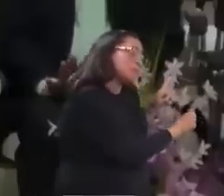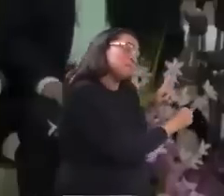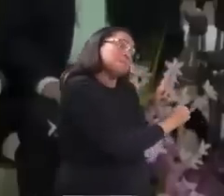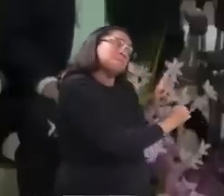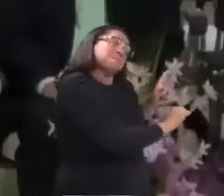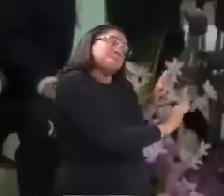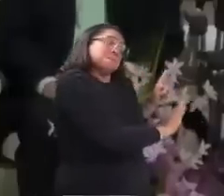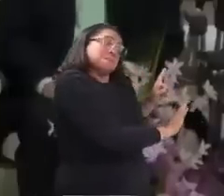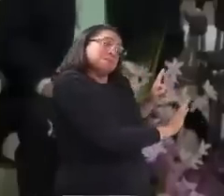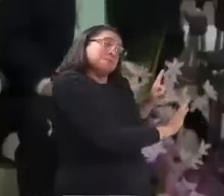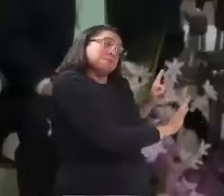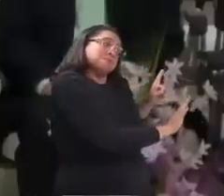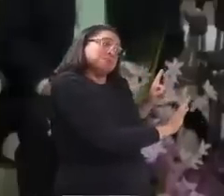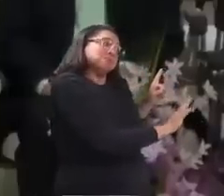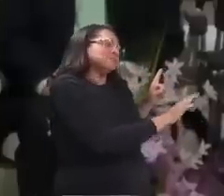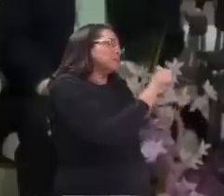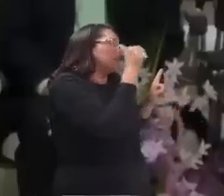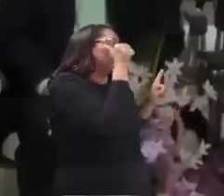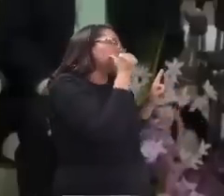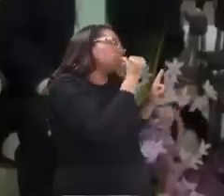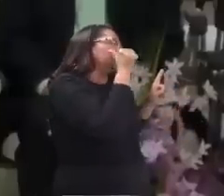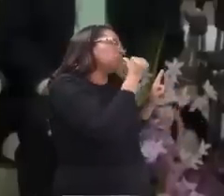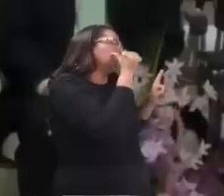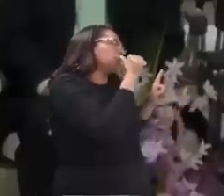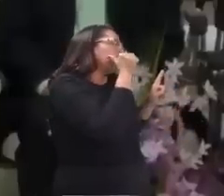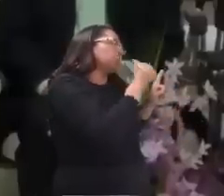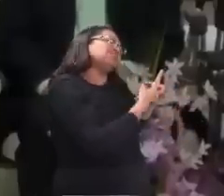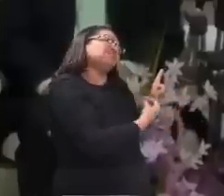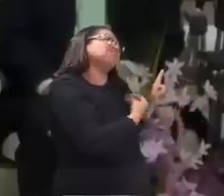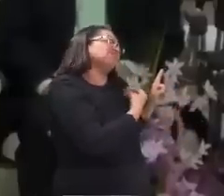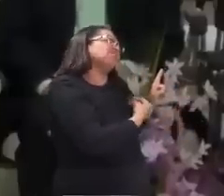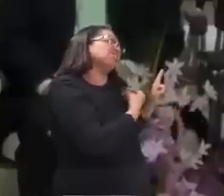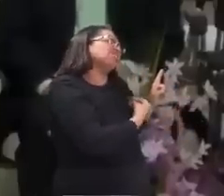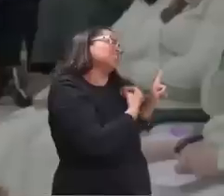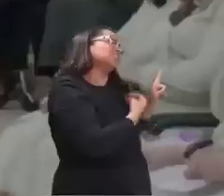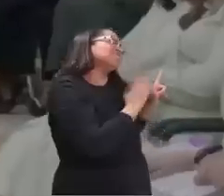deixem viver. Por quê? A mulher não é uma ameaça.